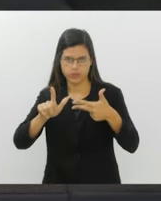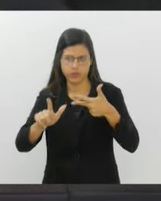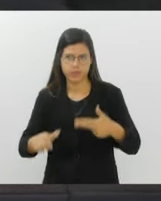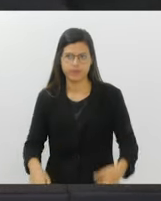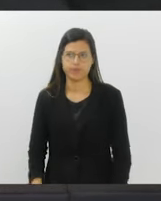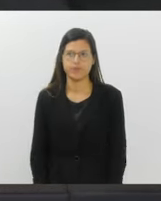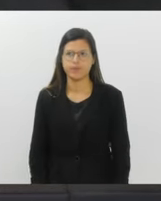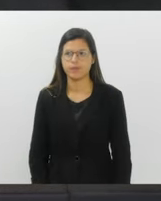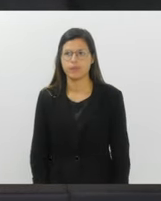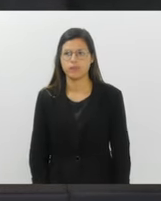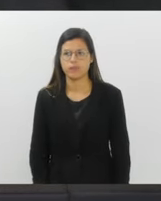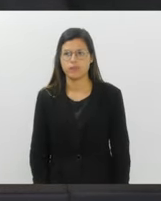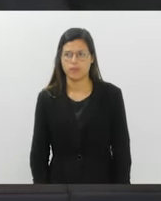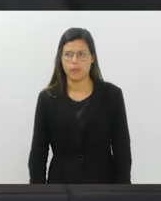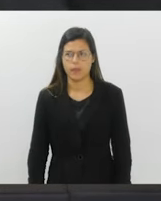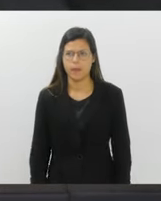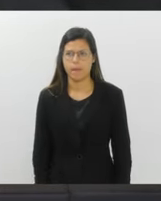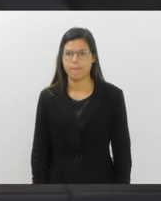que é